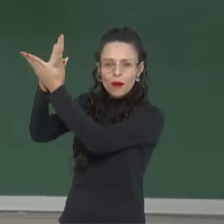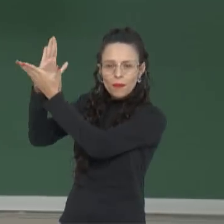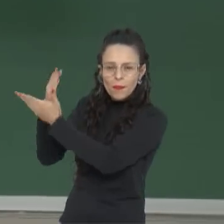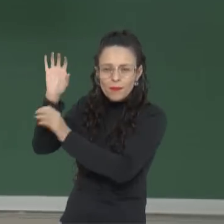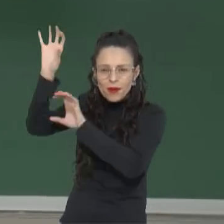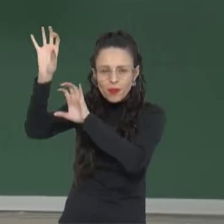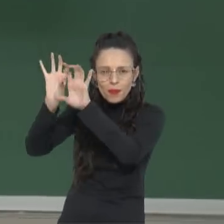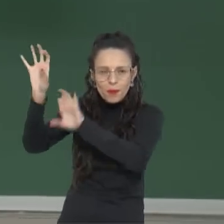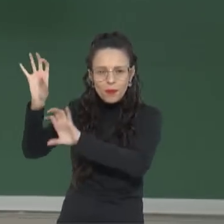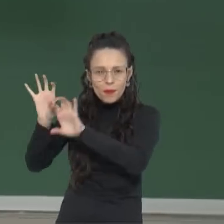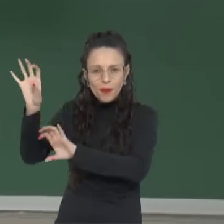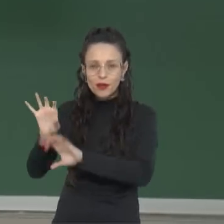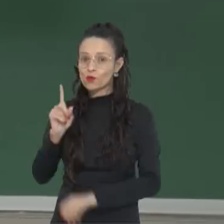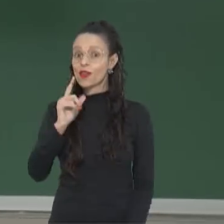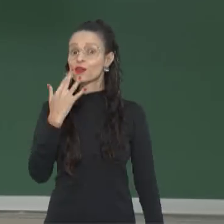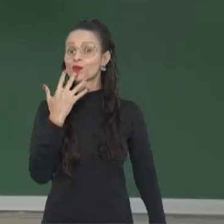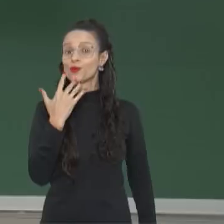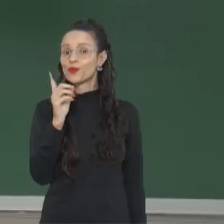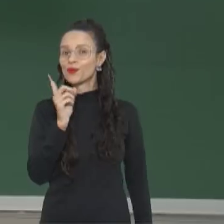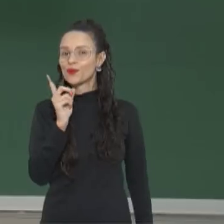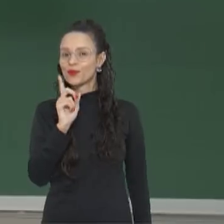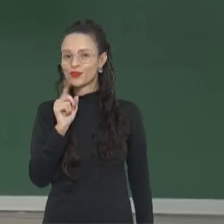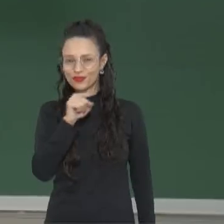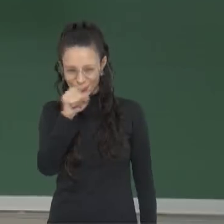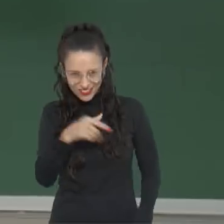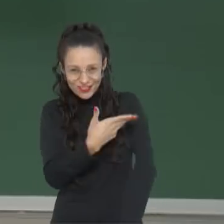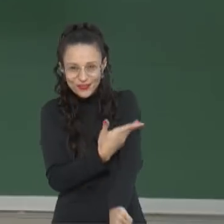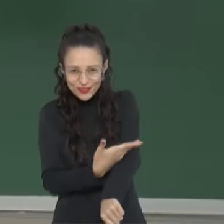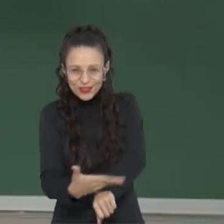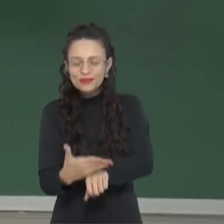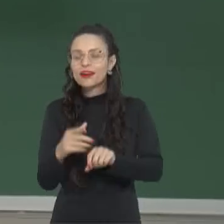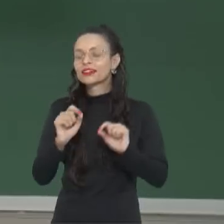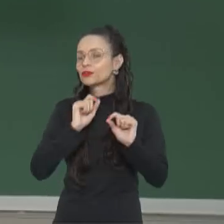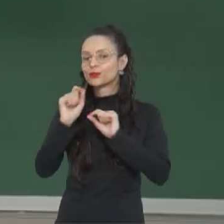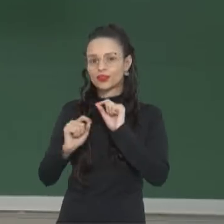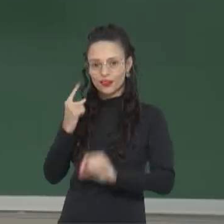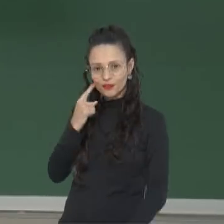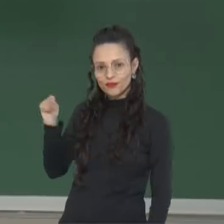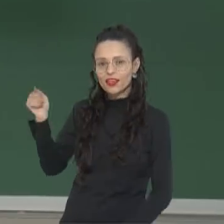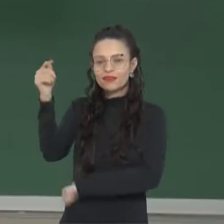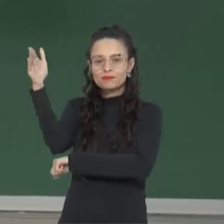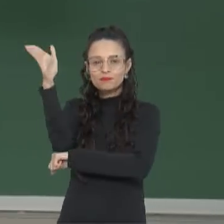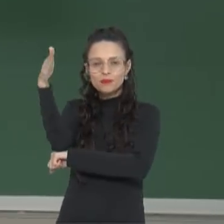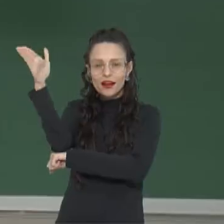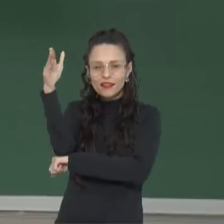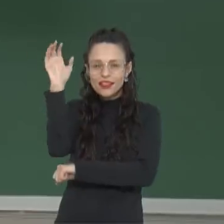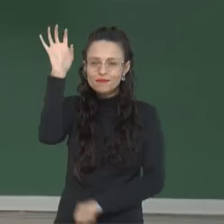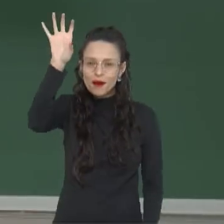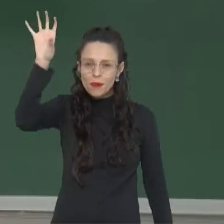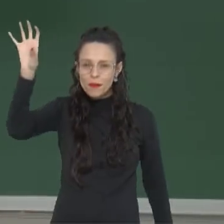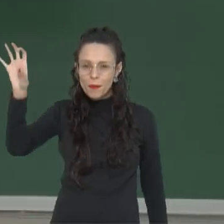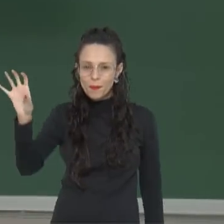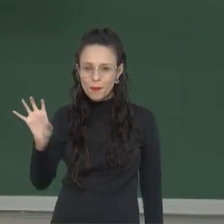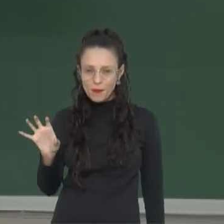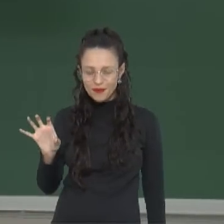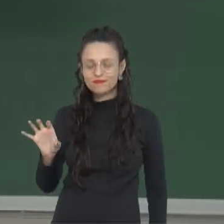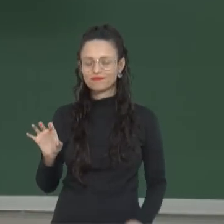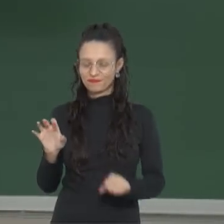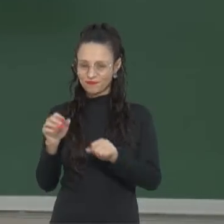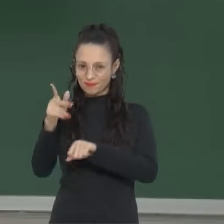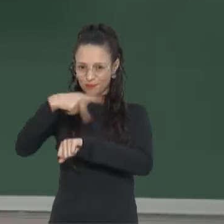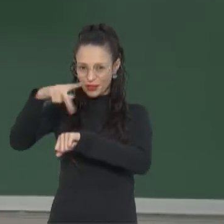então, ao invés das cores que você é acostumado a ver no mapa, você tem as bandeiras de cada país aí